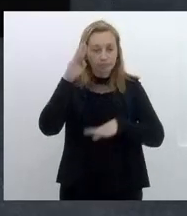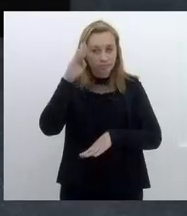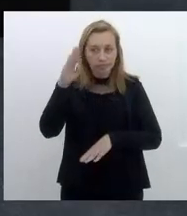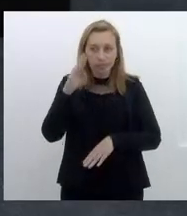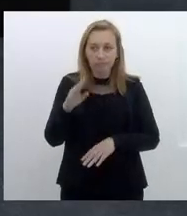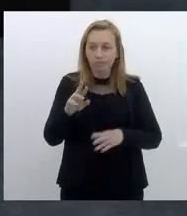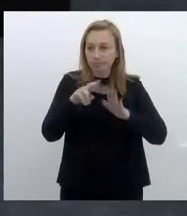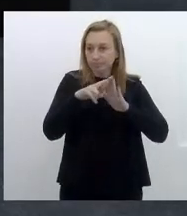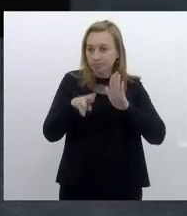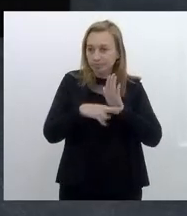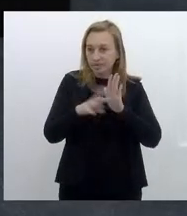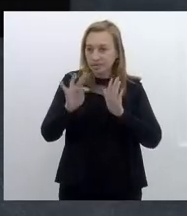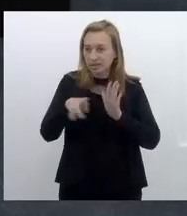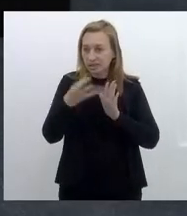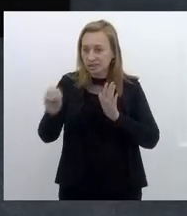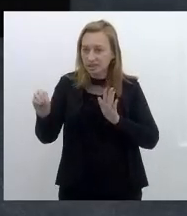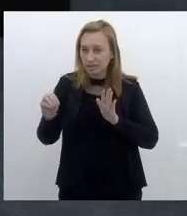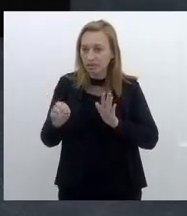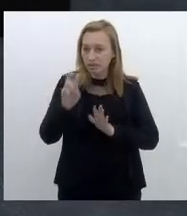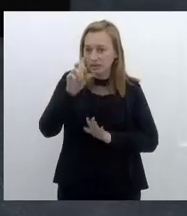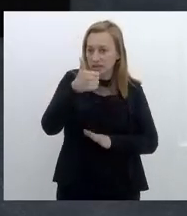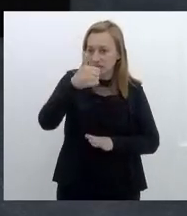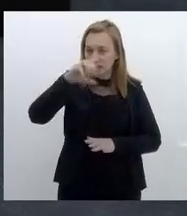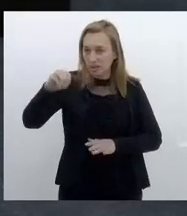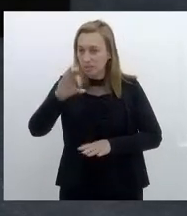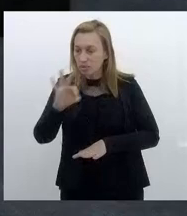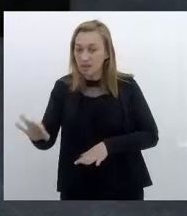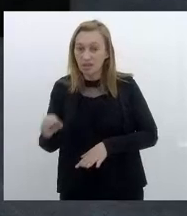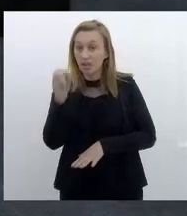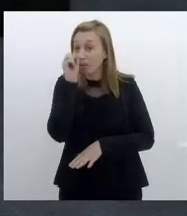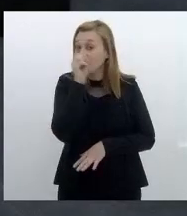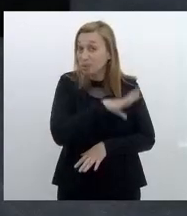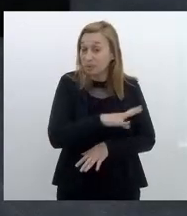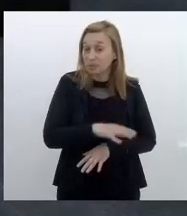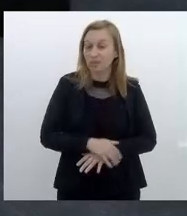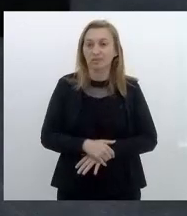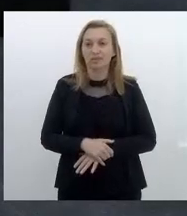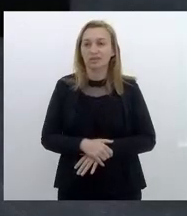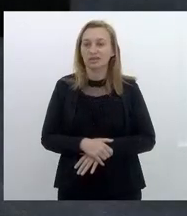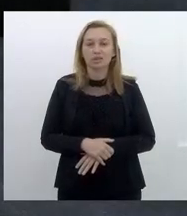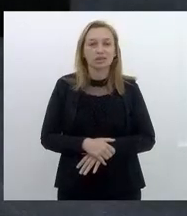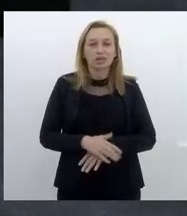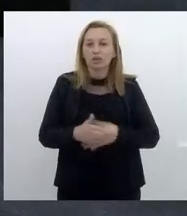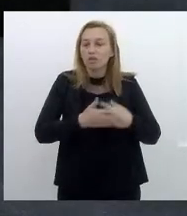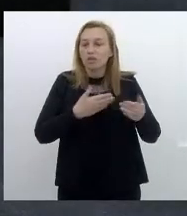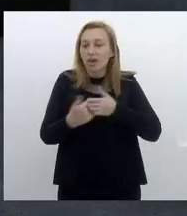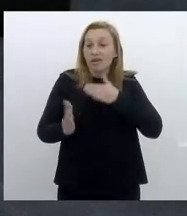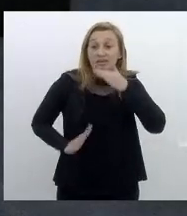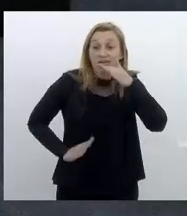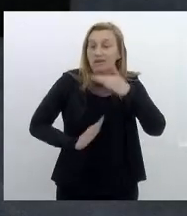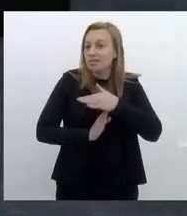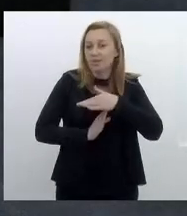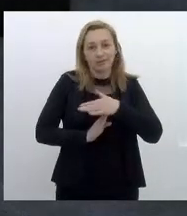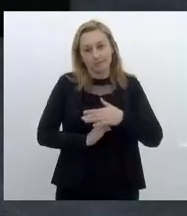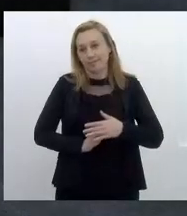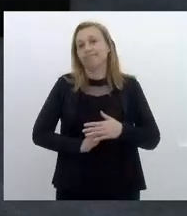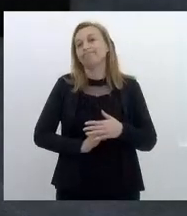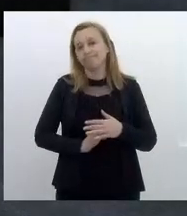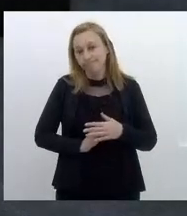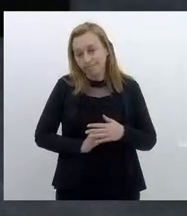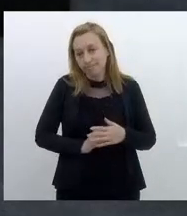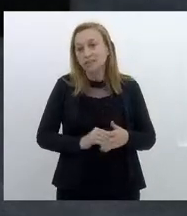caros essa regra de transição em poste de 100 porcento Isso é um absurdo extrapola qualquer limite e